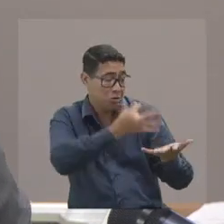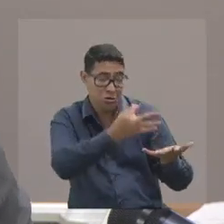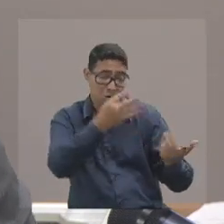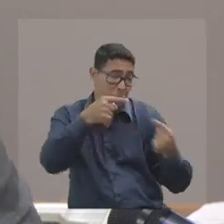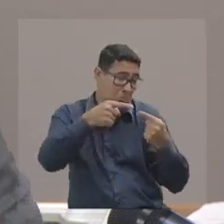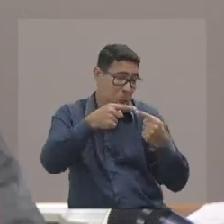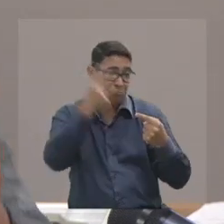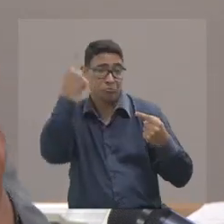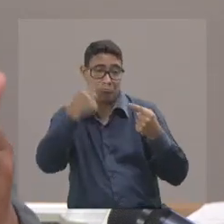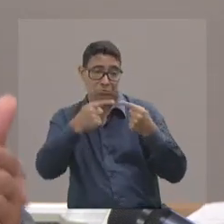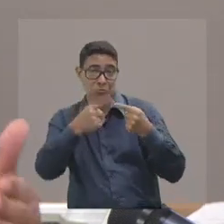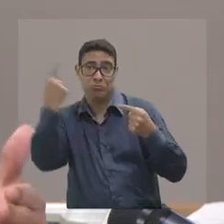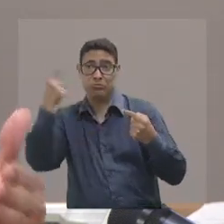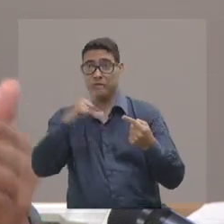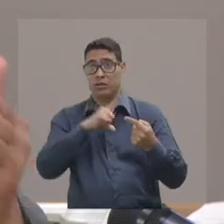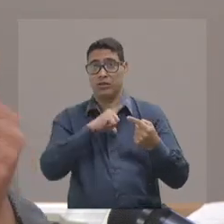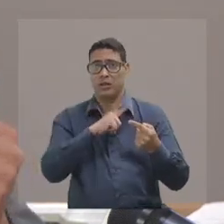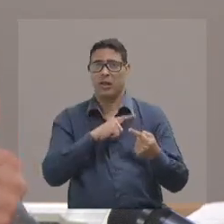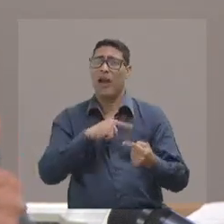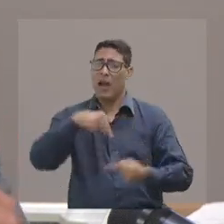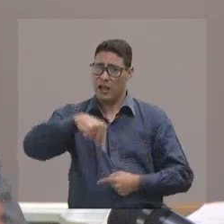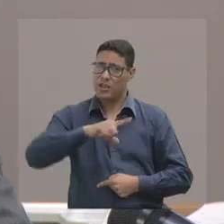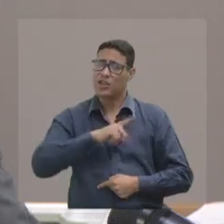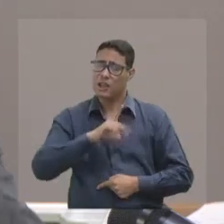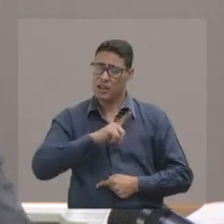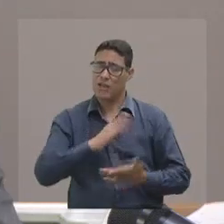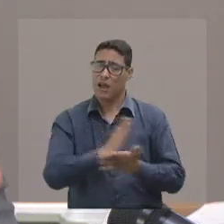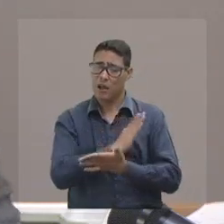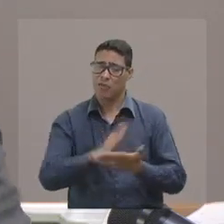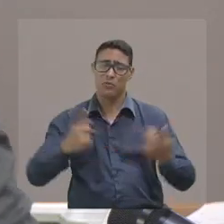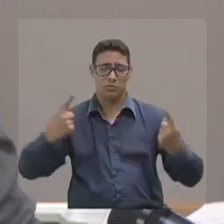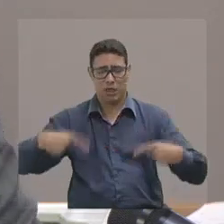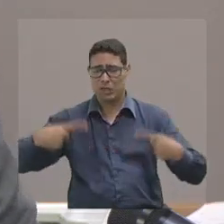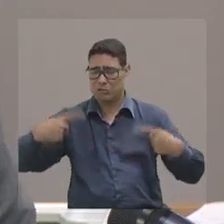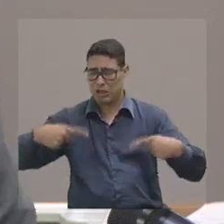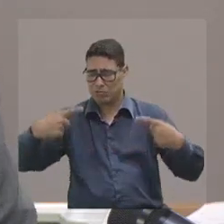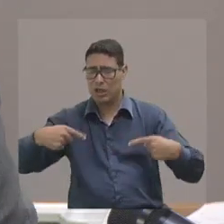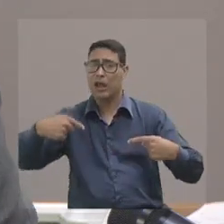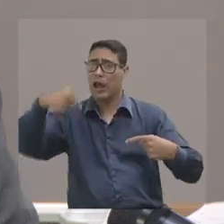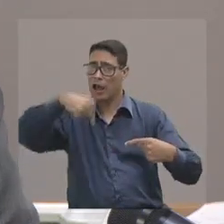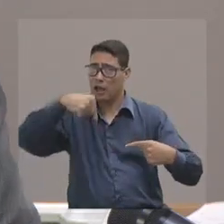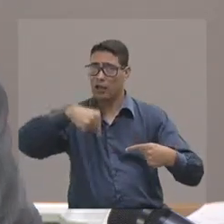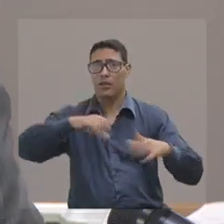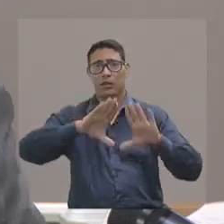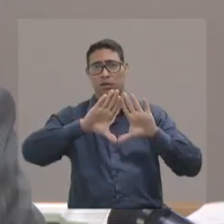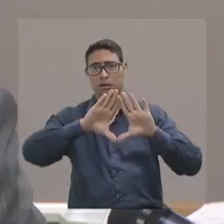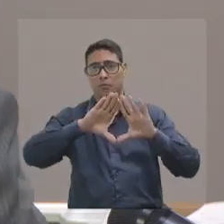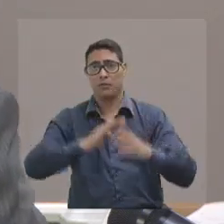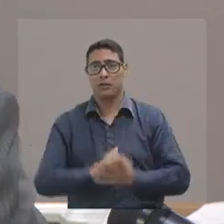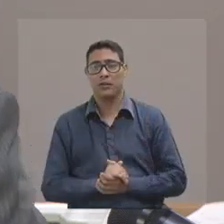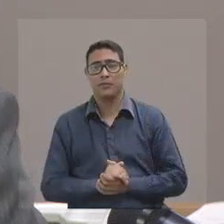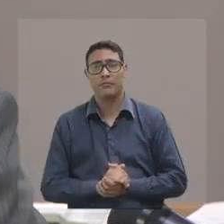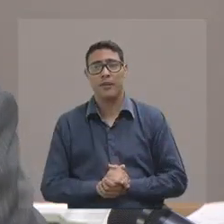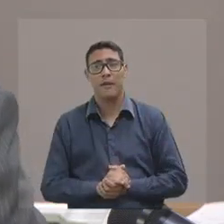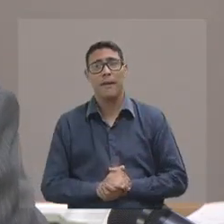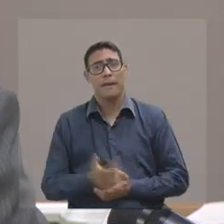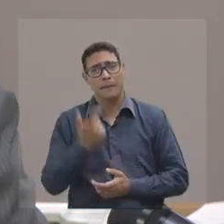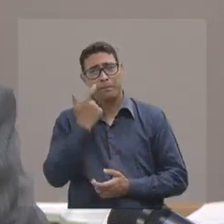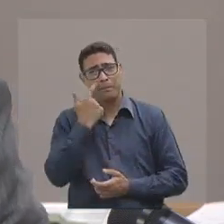opinião nós já tivemos aqui alguns embates aqui alguns diálogos aqui nessa casa eu me lembro que foi a prescrição